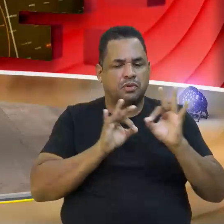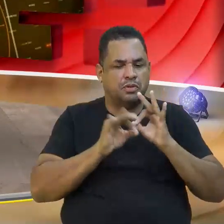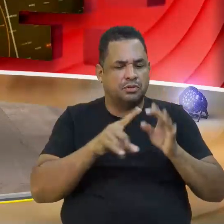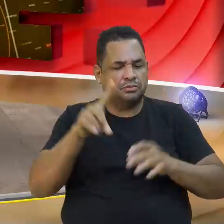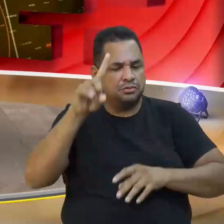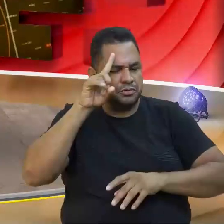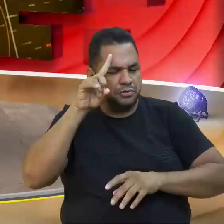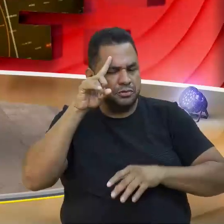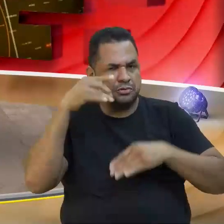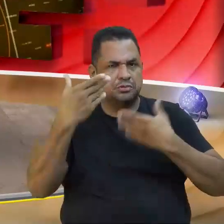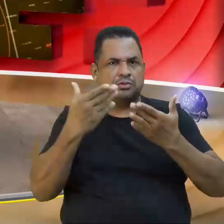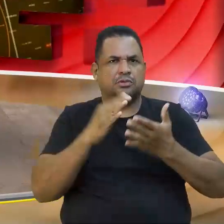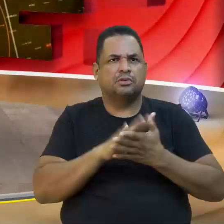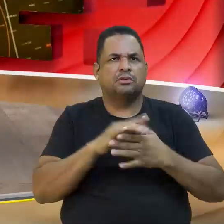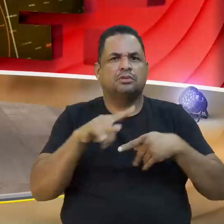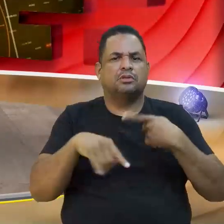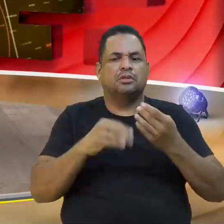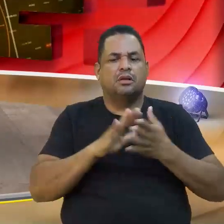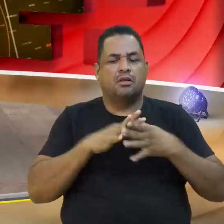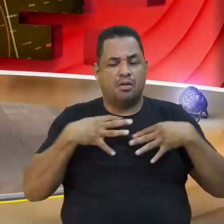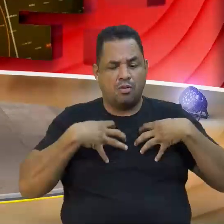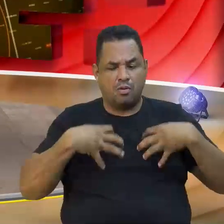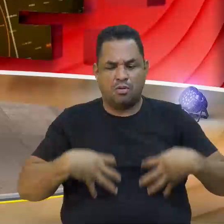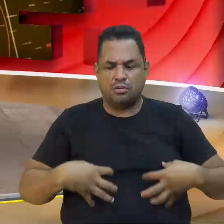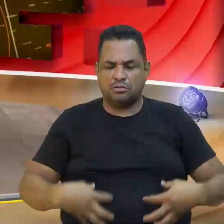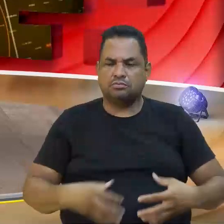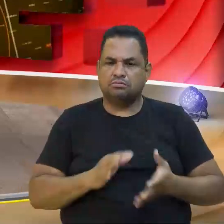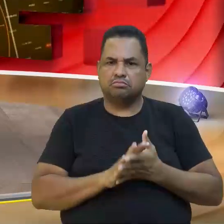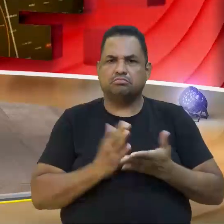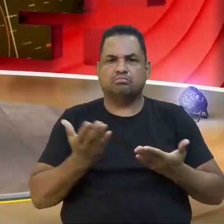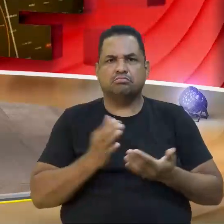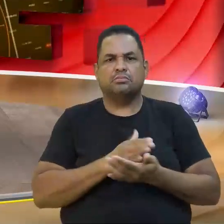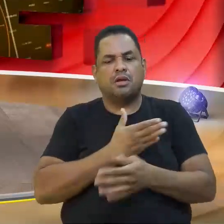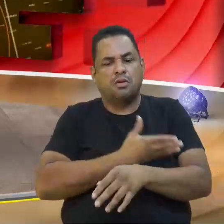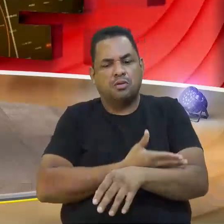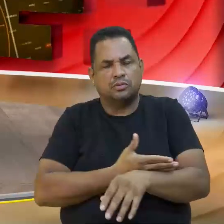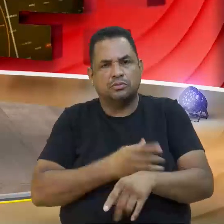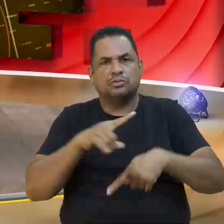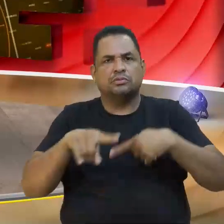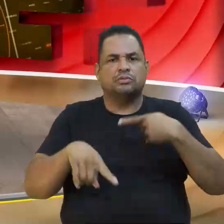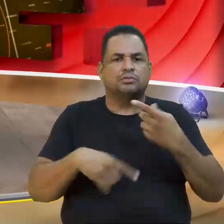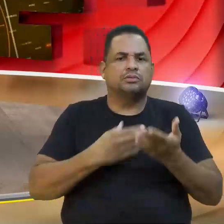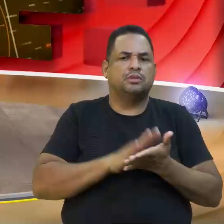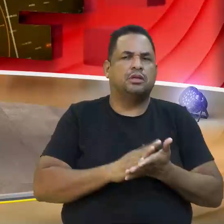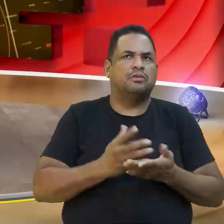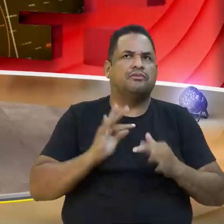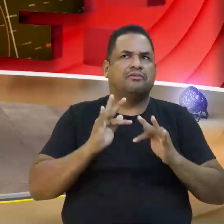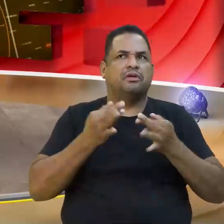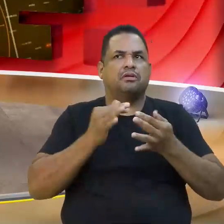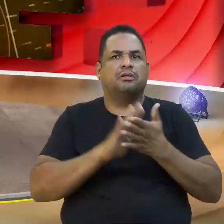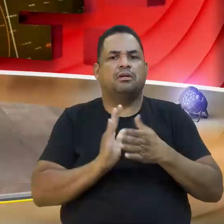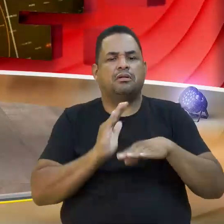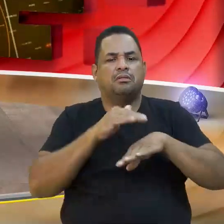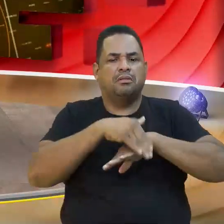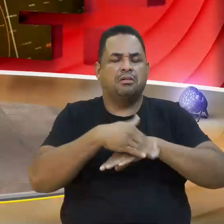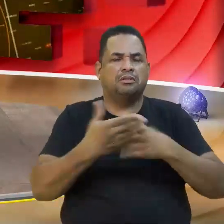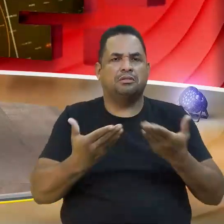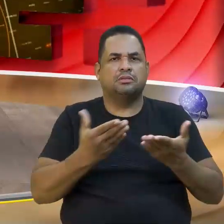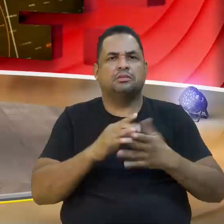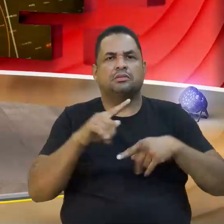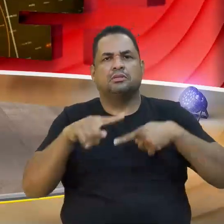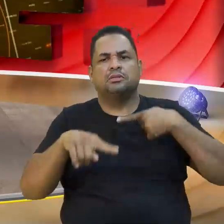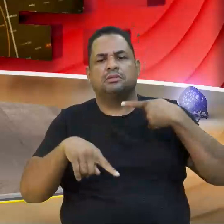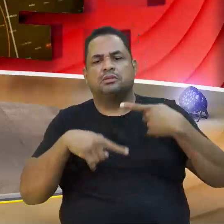mais fácil, porque até o teu organismo se acostuma. Não, todo dia cedinho eu estudo, não, todo dia à noite, final da noite, eu acho mais fácil. Aí vai